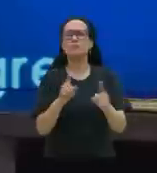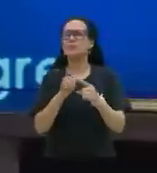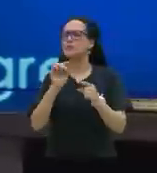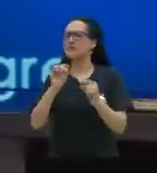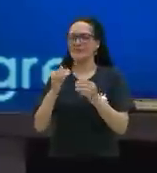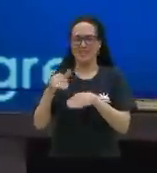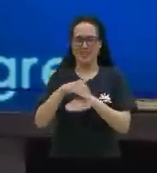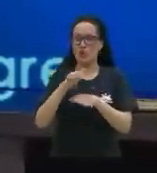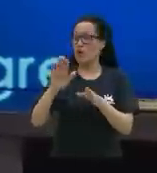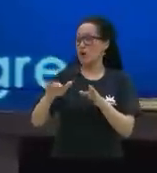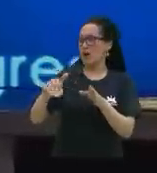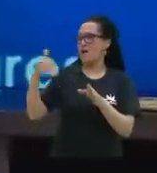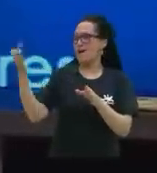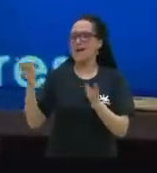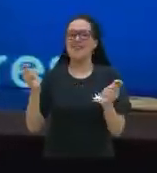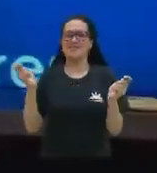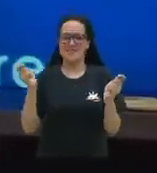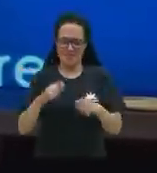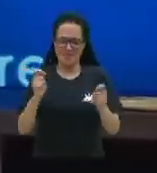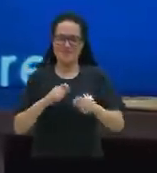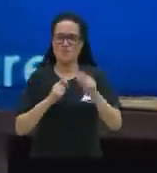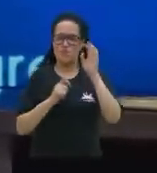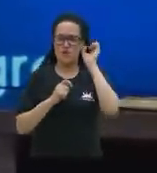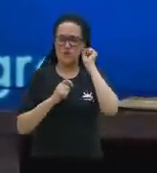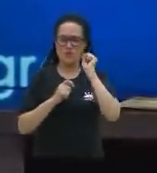rua, havia um hospital.